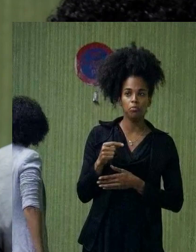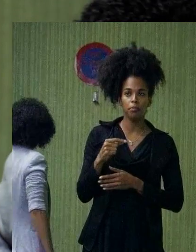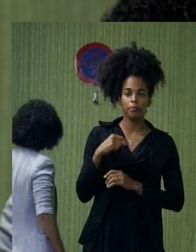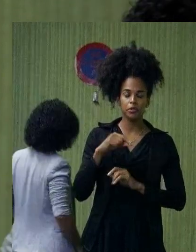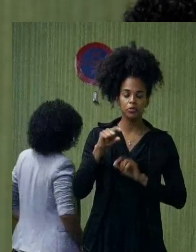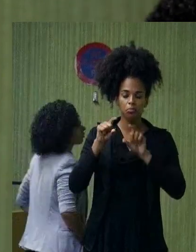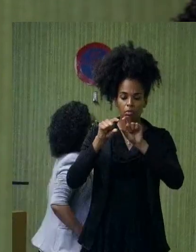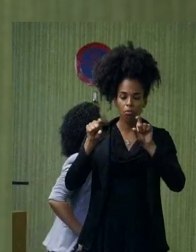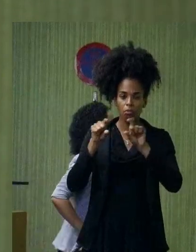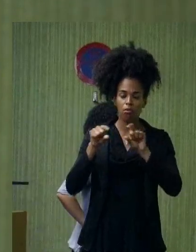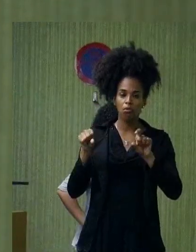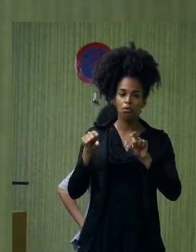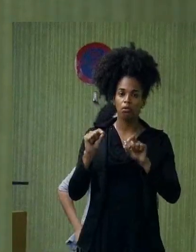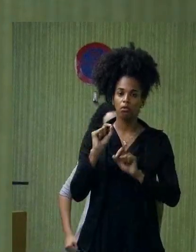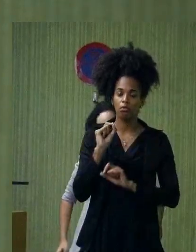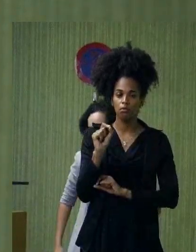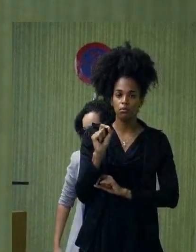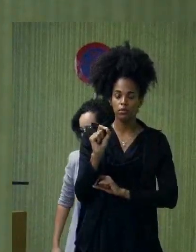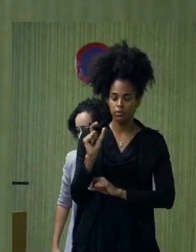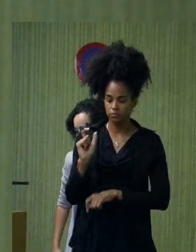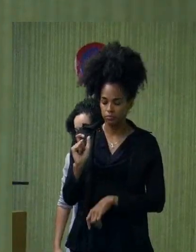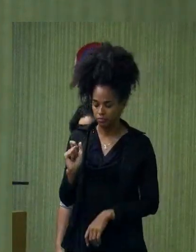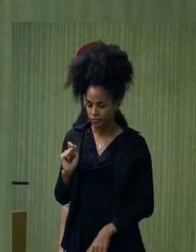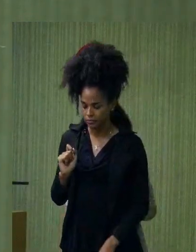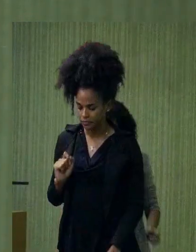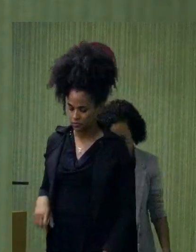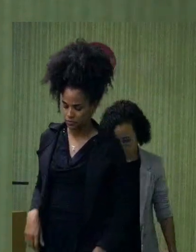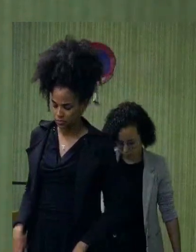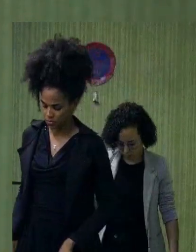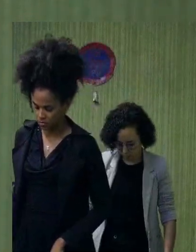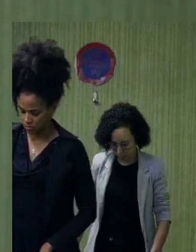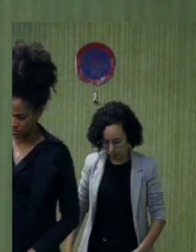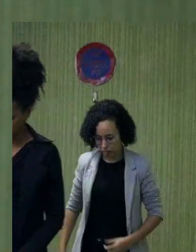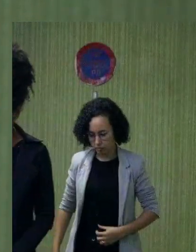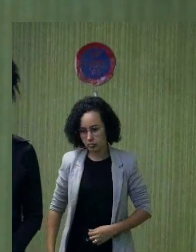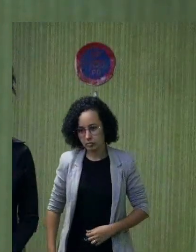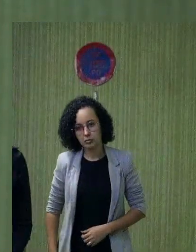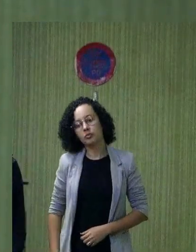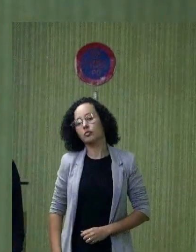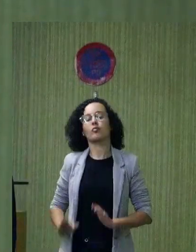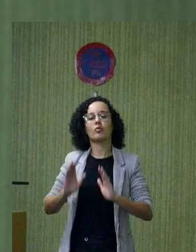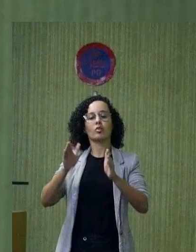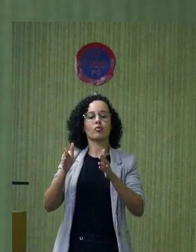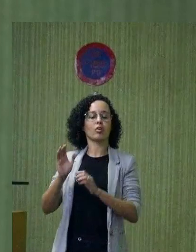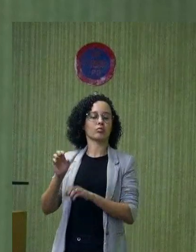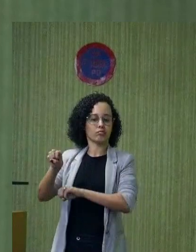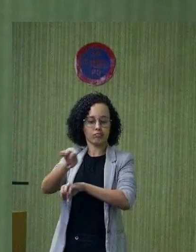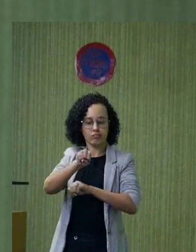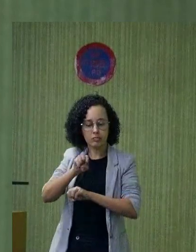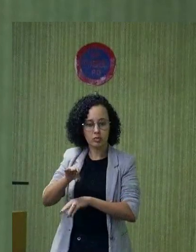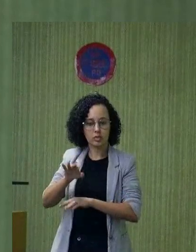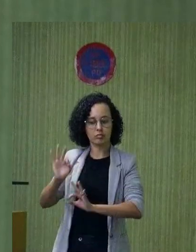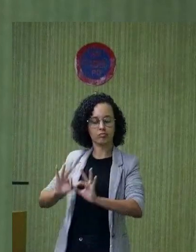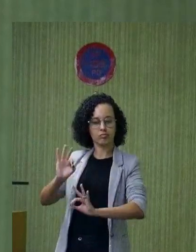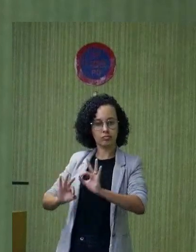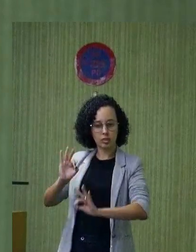observação em relação a algumas outras questões de educação focando um pouco na educação Preparações